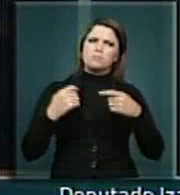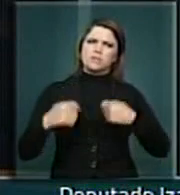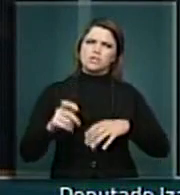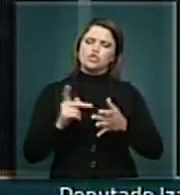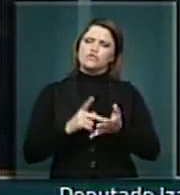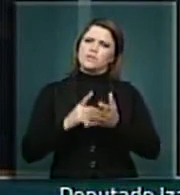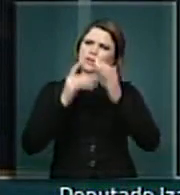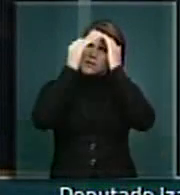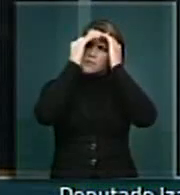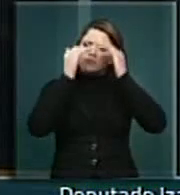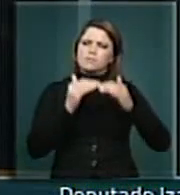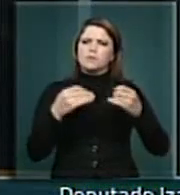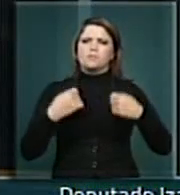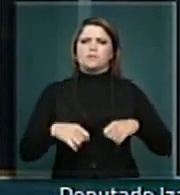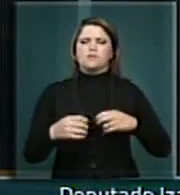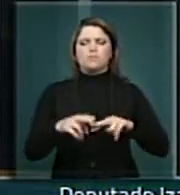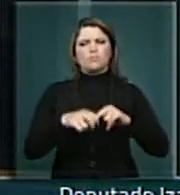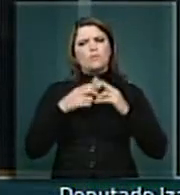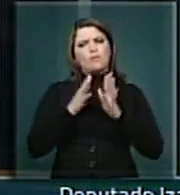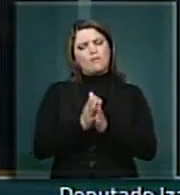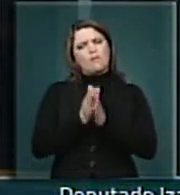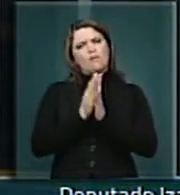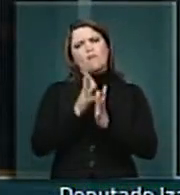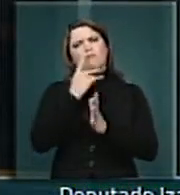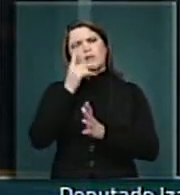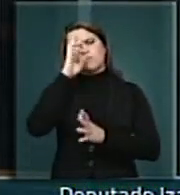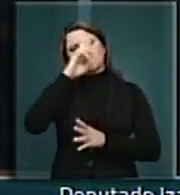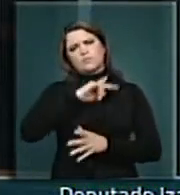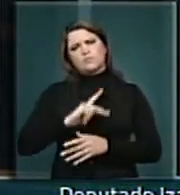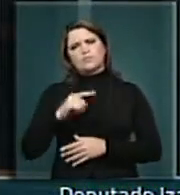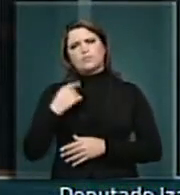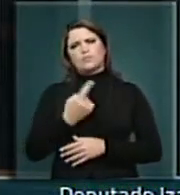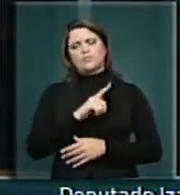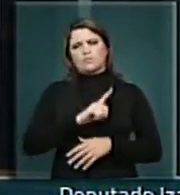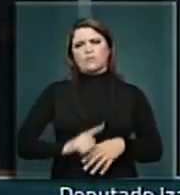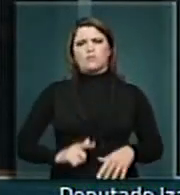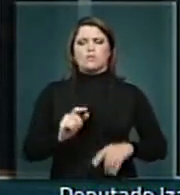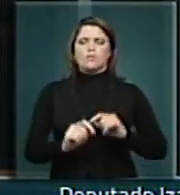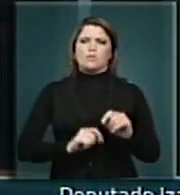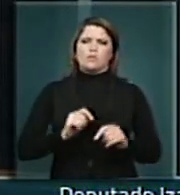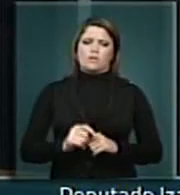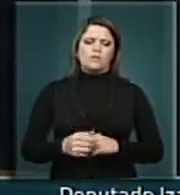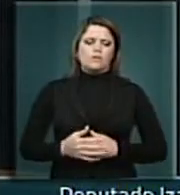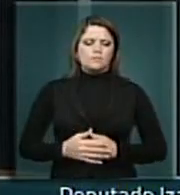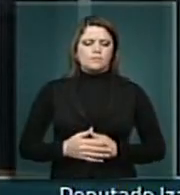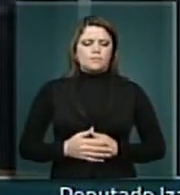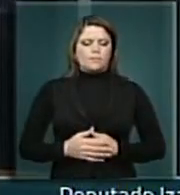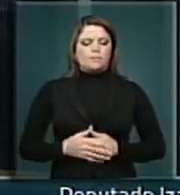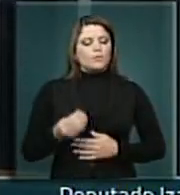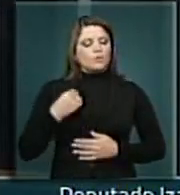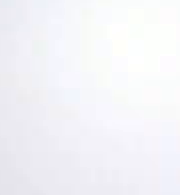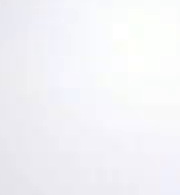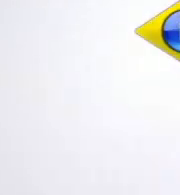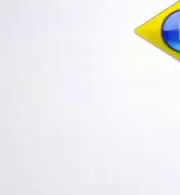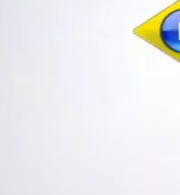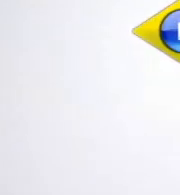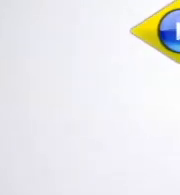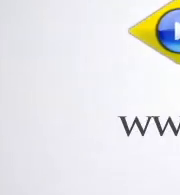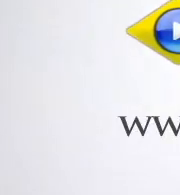ter o seu respeito. Então era esse apelo, senhor presidente, que eu faço ao nosso governador para... Muito obrigado.